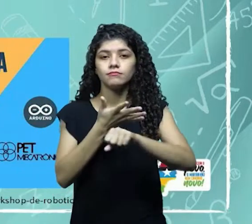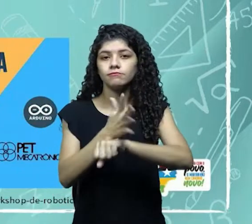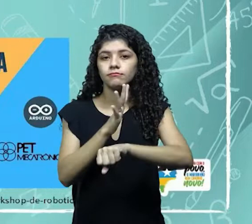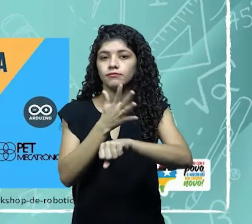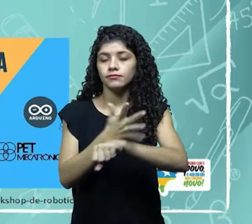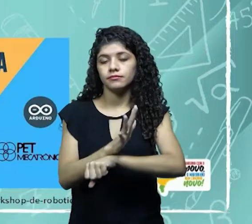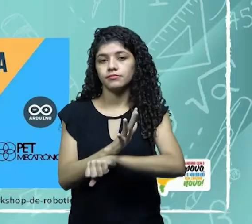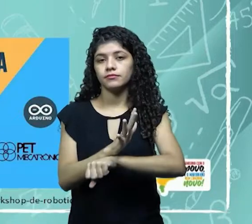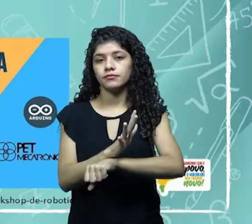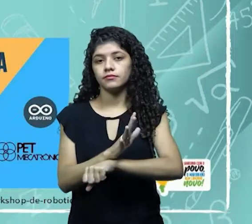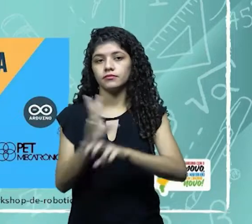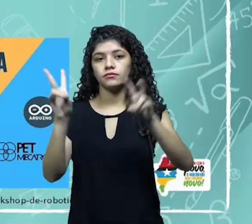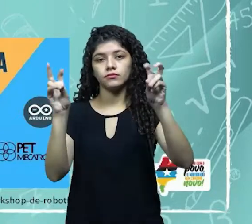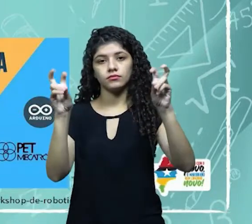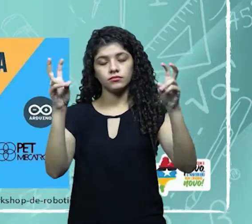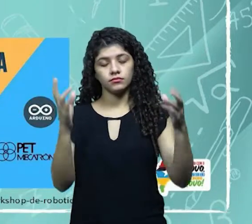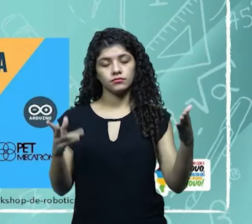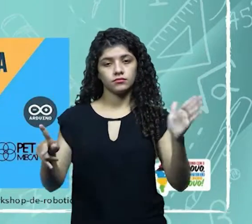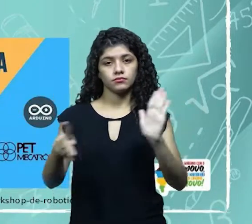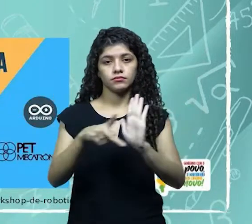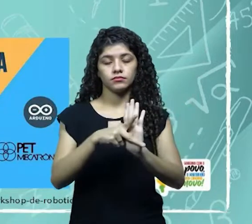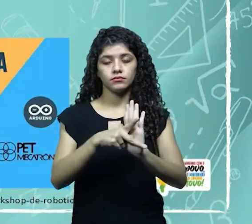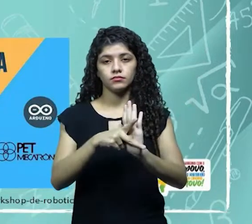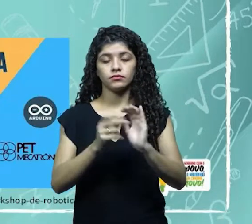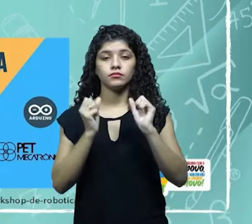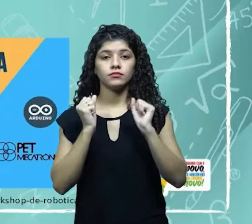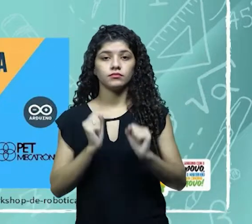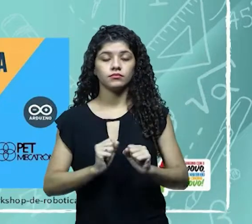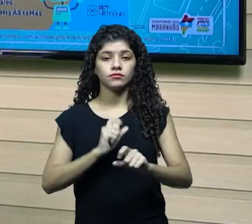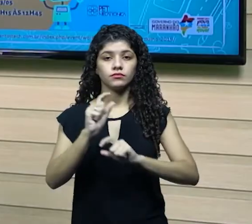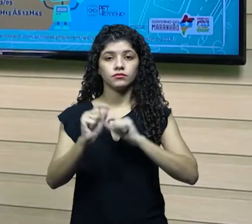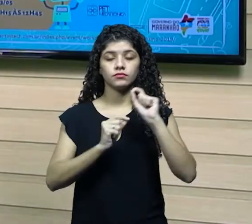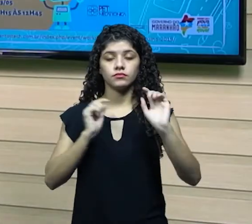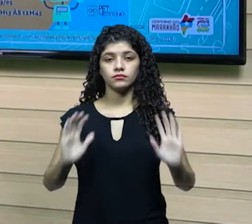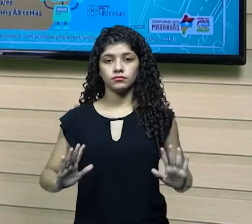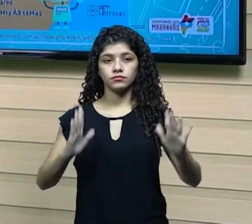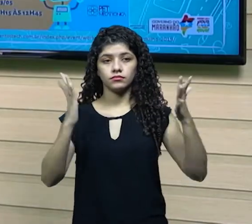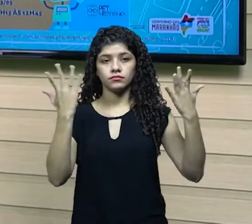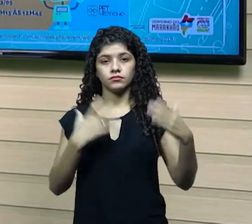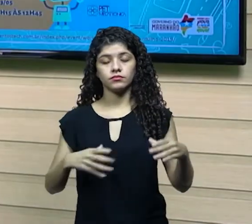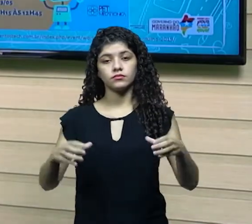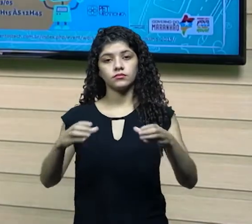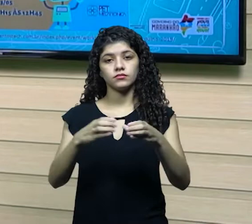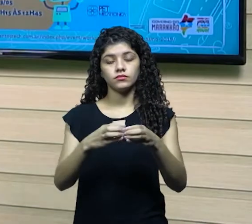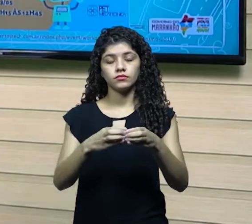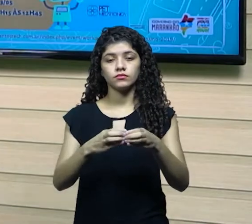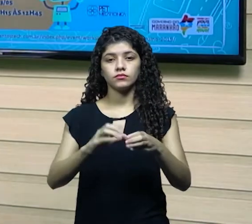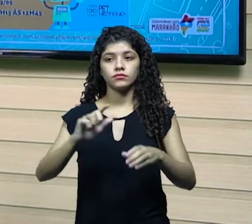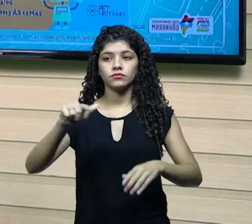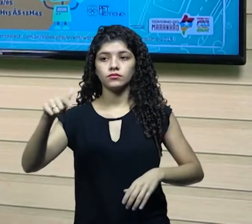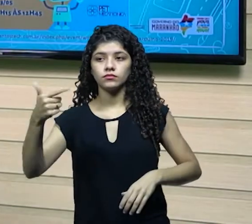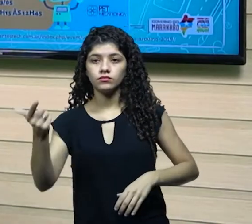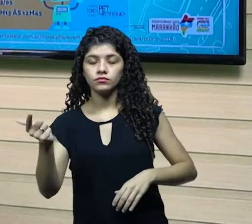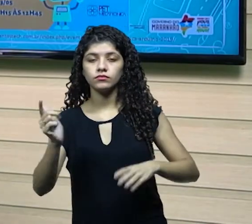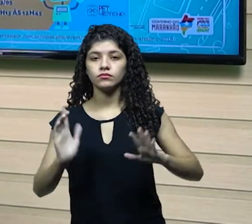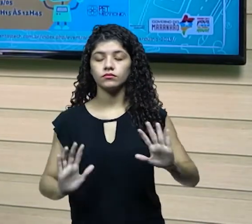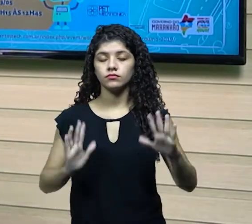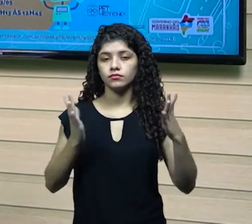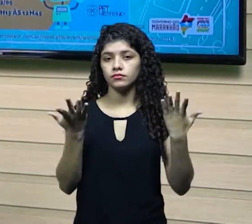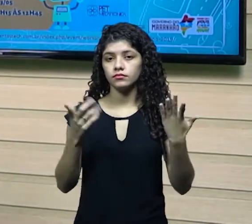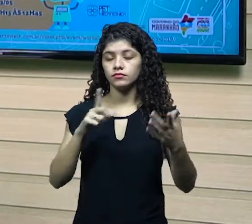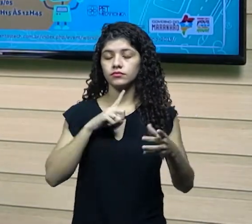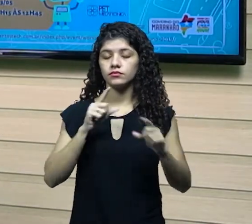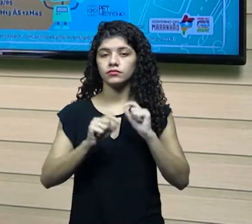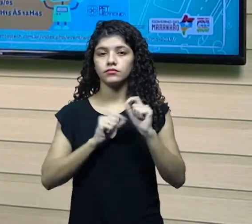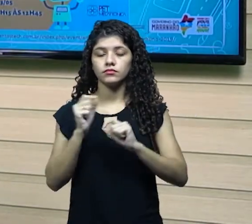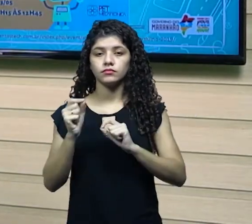tempo então o workshop é sempre uma prática de algum de algum assunto específico e que pode ser